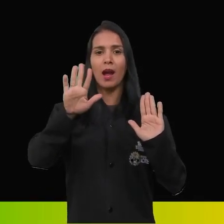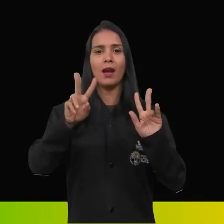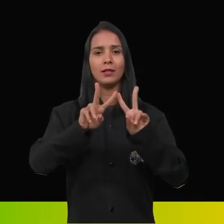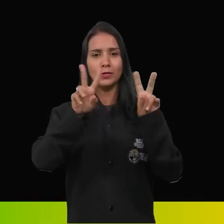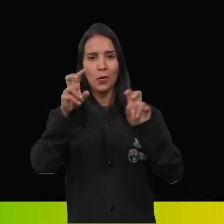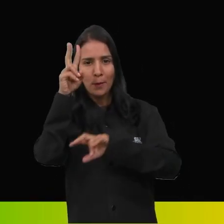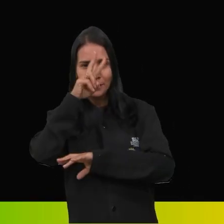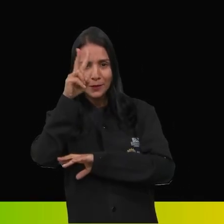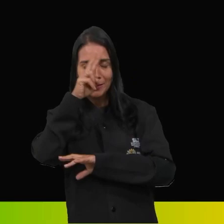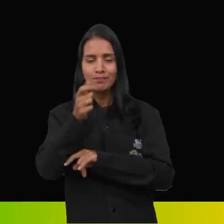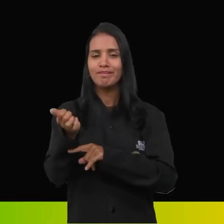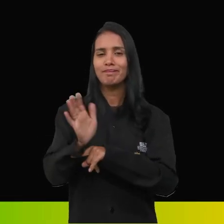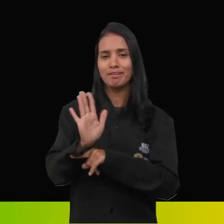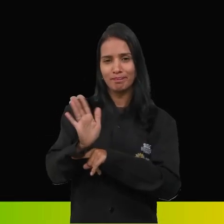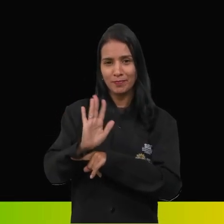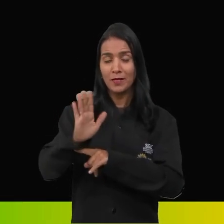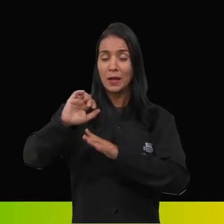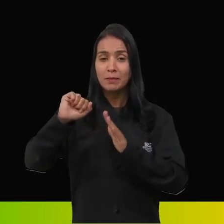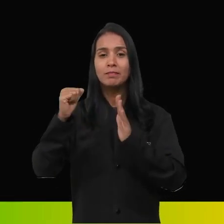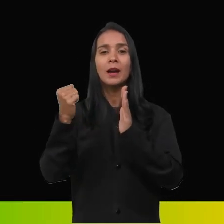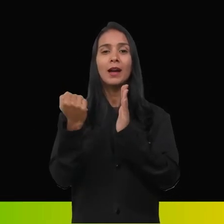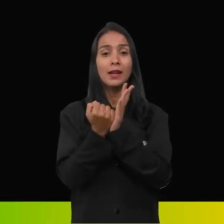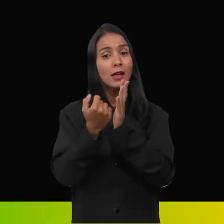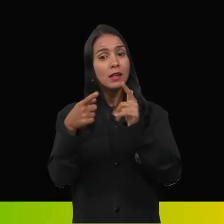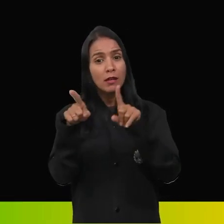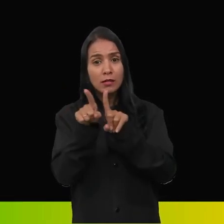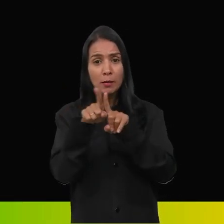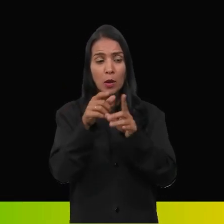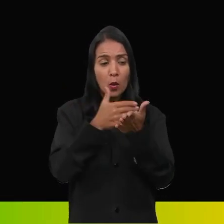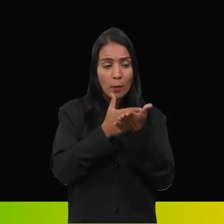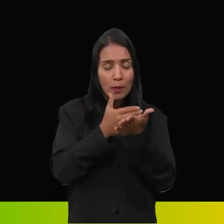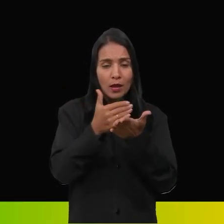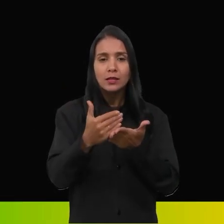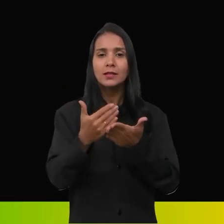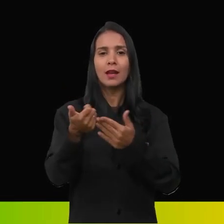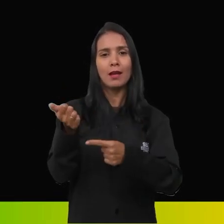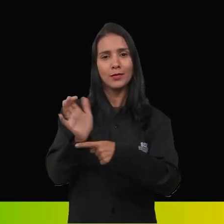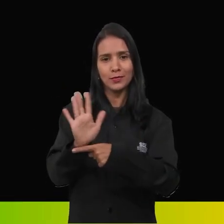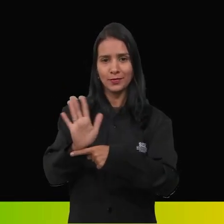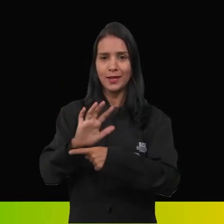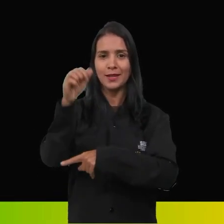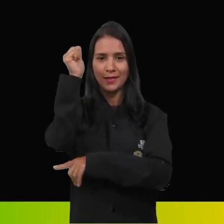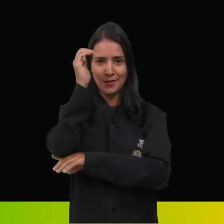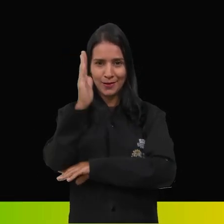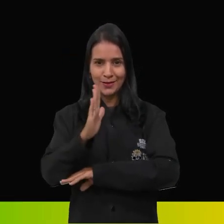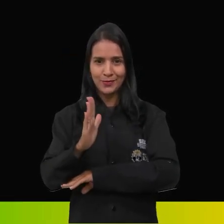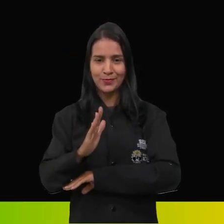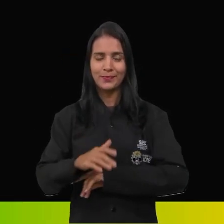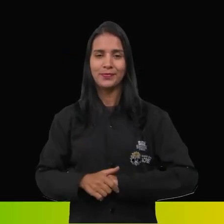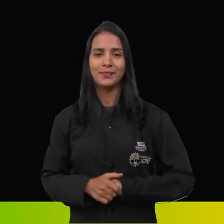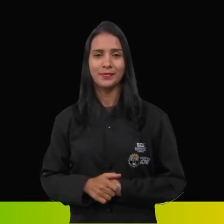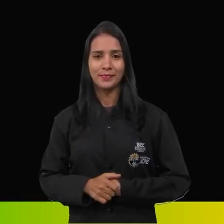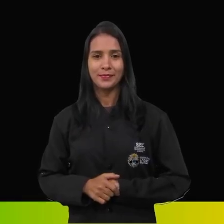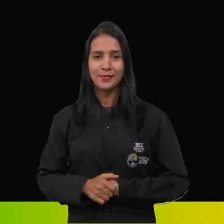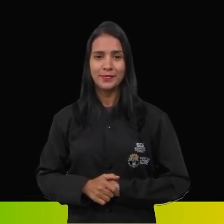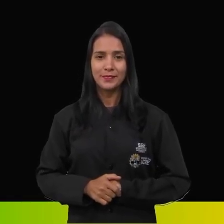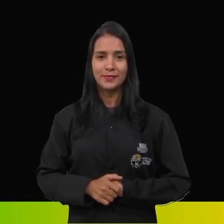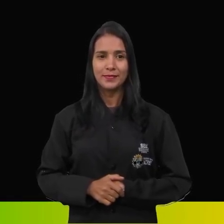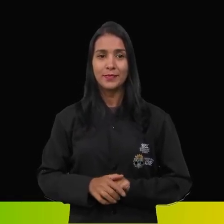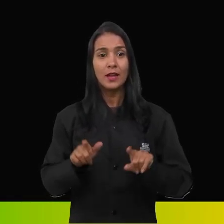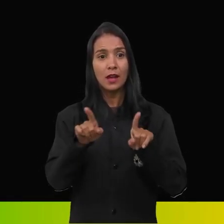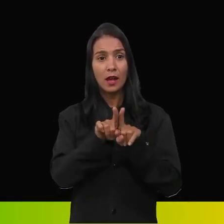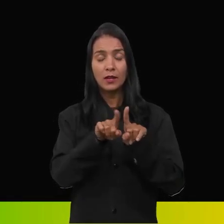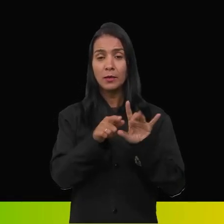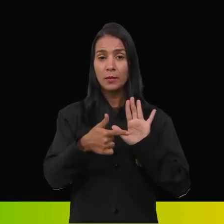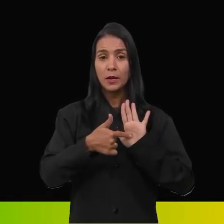história desses filmes que deram início ao cinema brasileiro. Aí a gente traz também